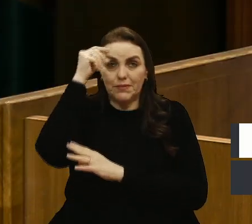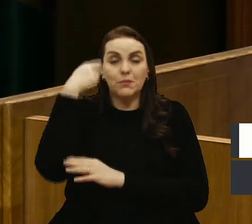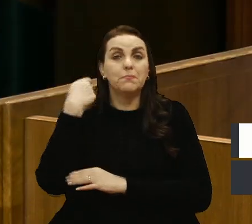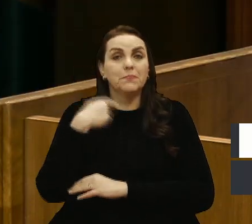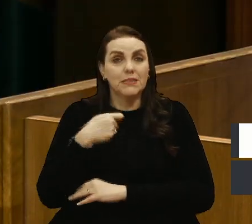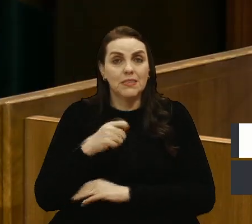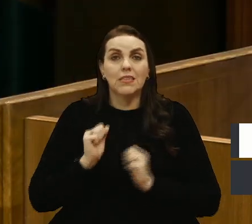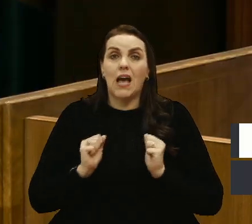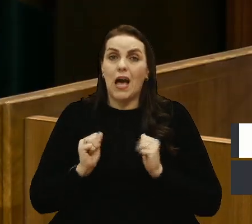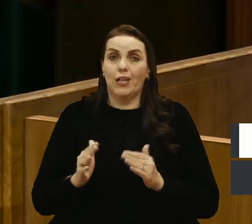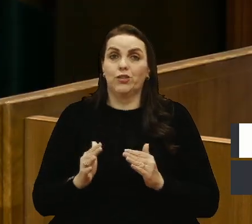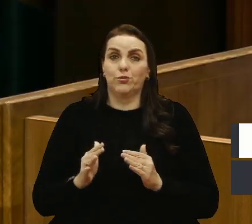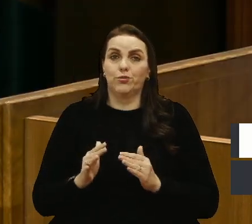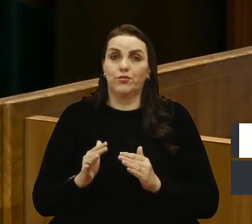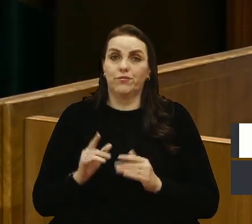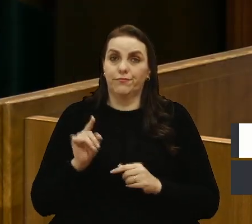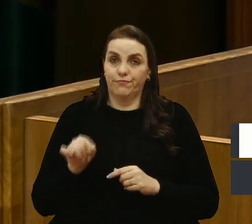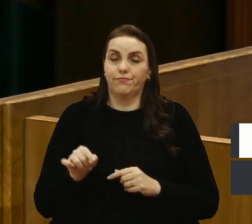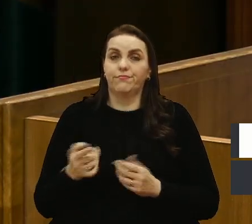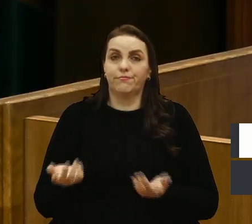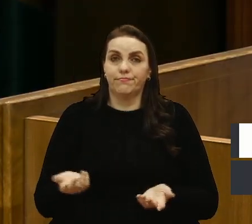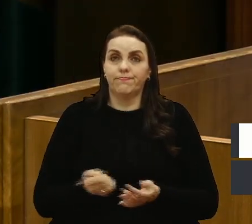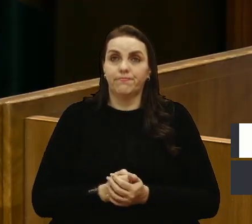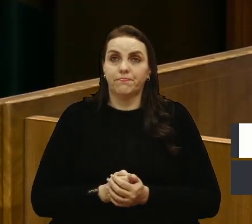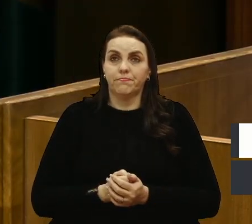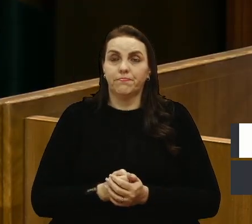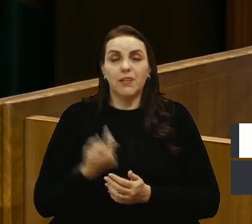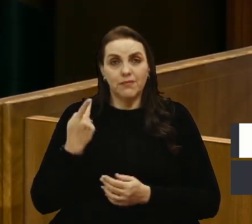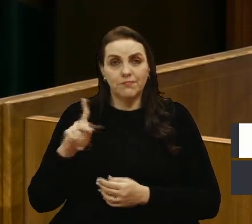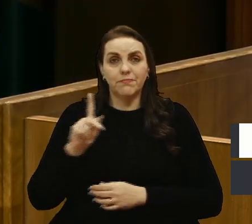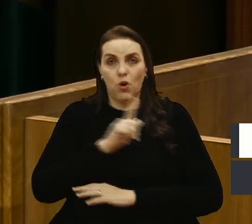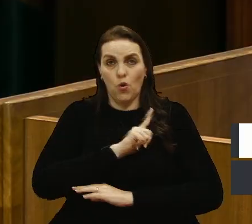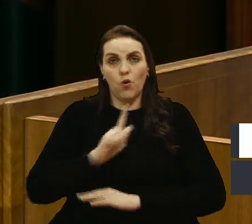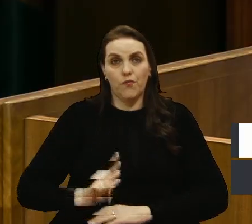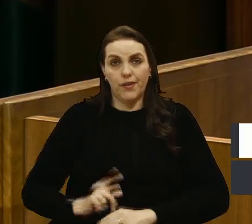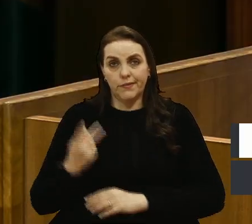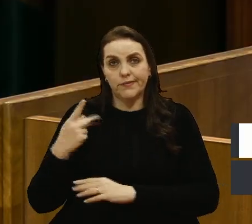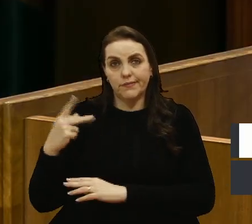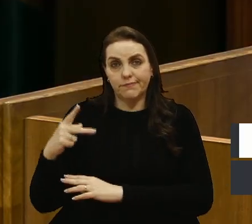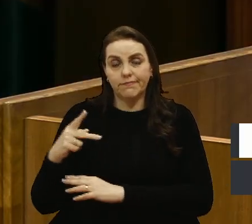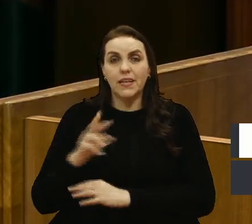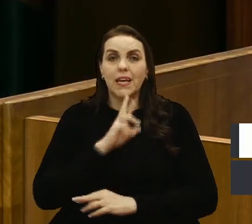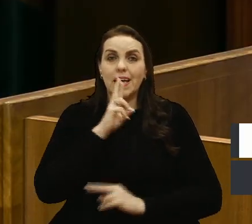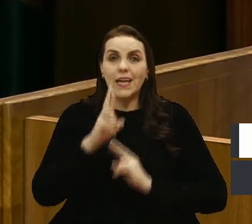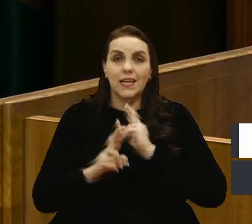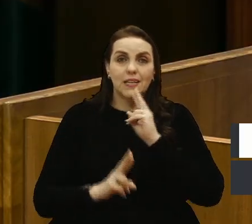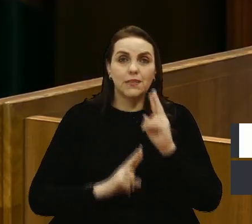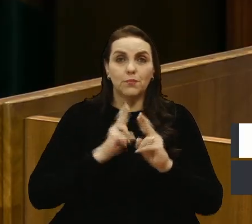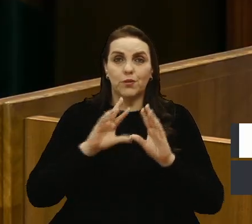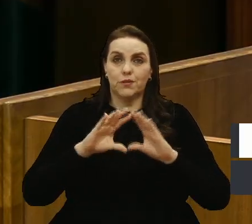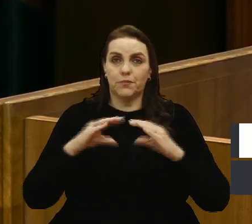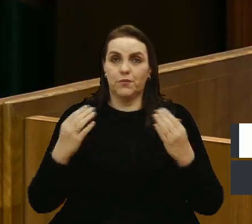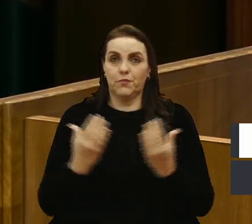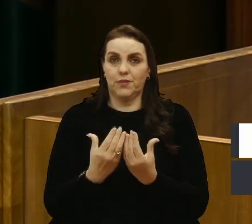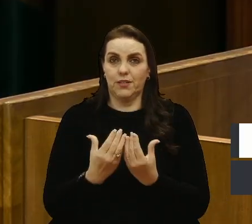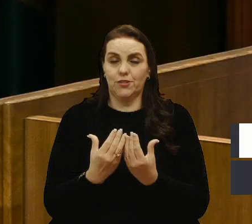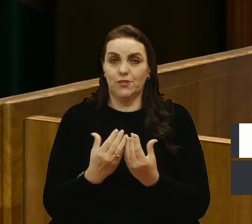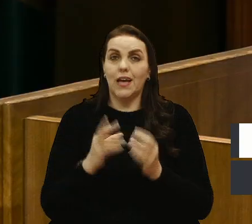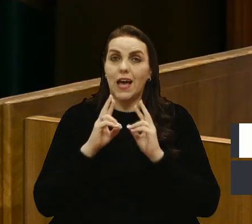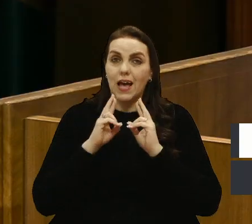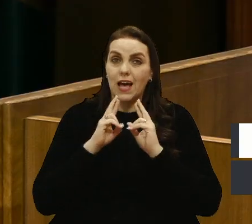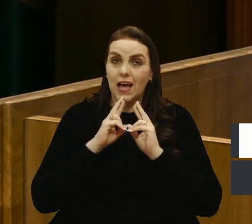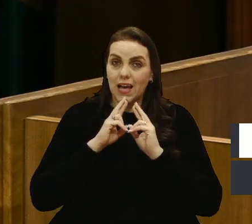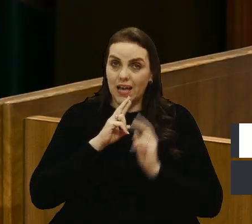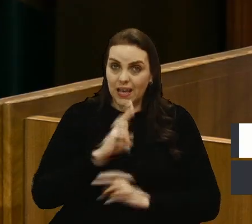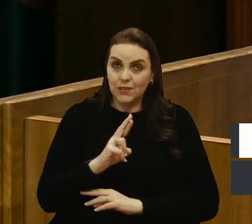algumas atitudes perante ao seu governo, né, e dando respostas para a comunidade. E essas respostas